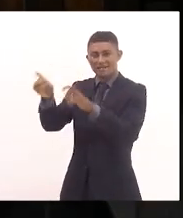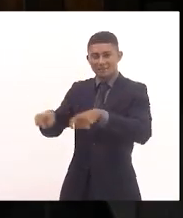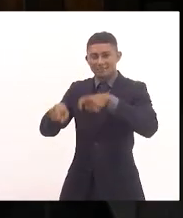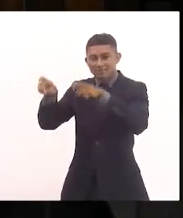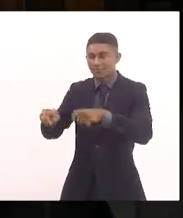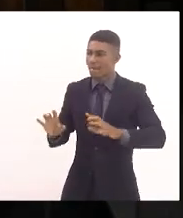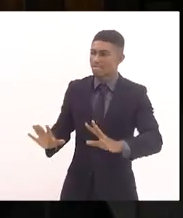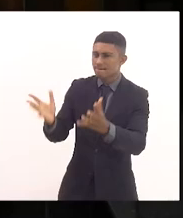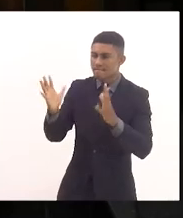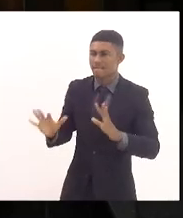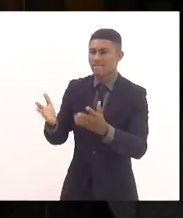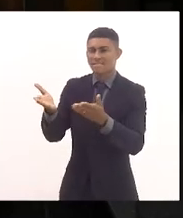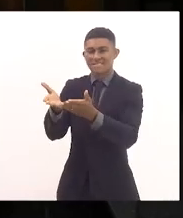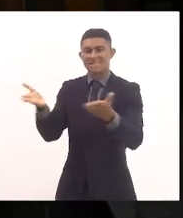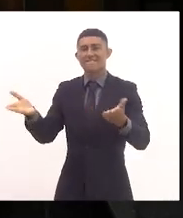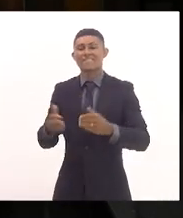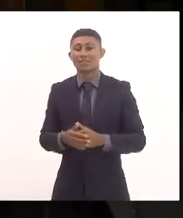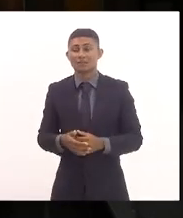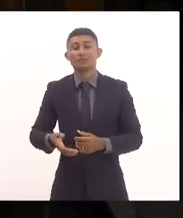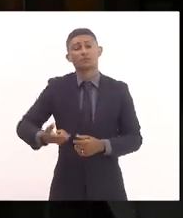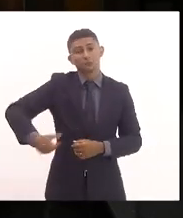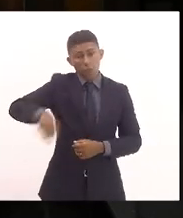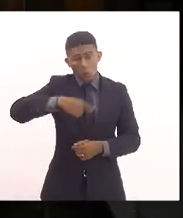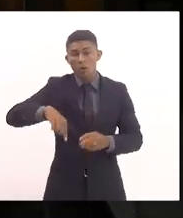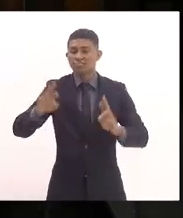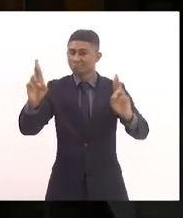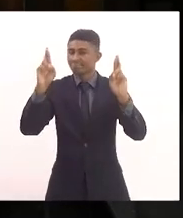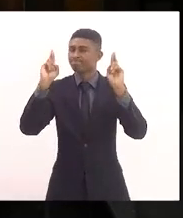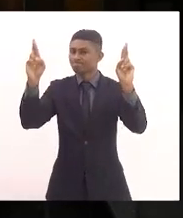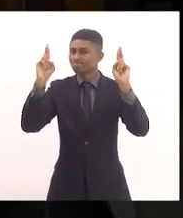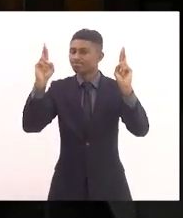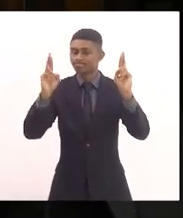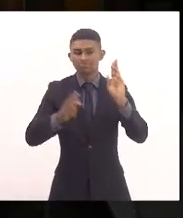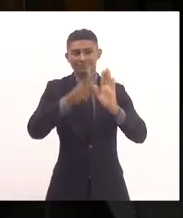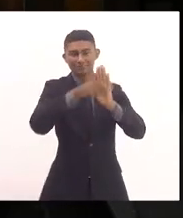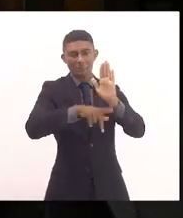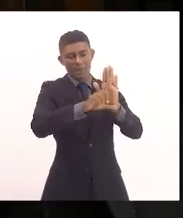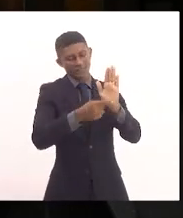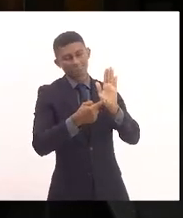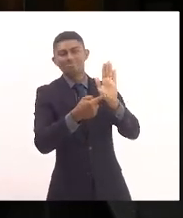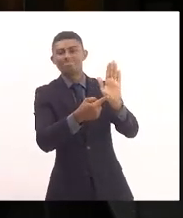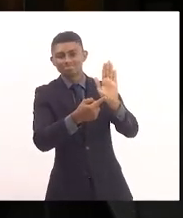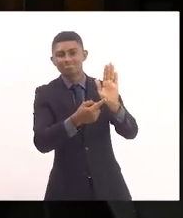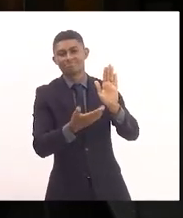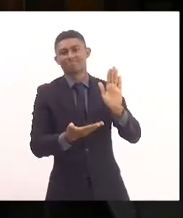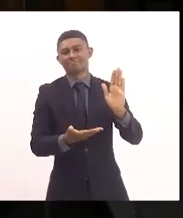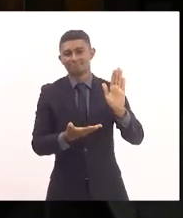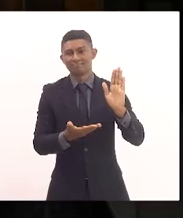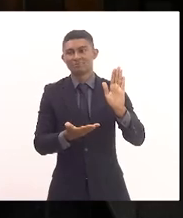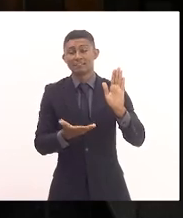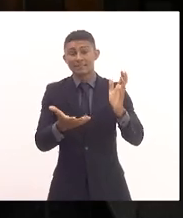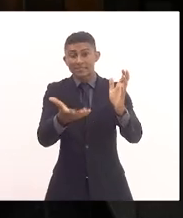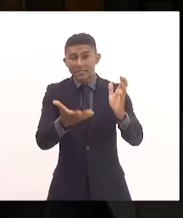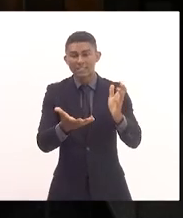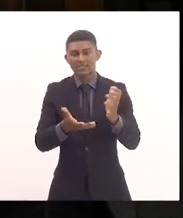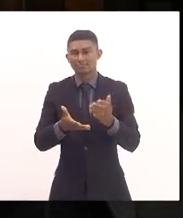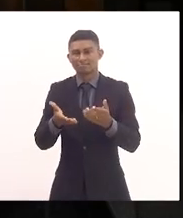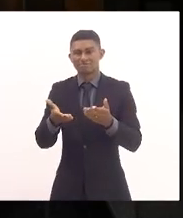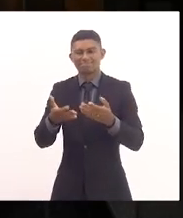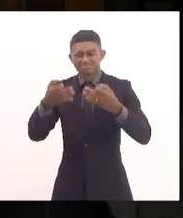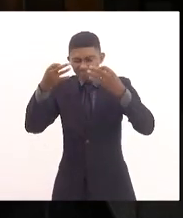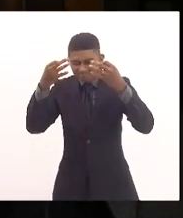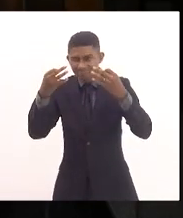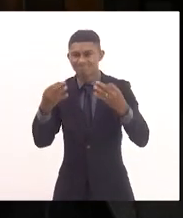estímulo à produção orgânica. E a gente espera, com esse projeto de lei, garantir que